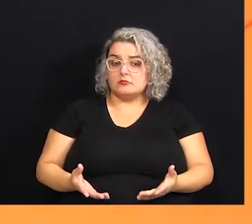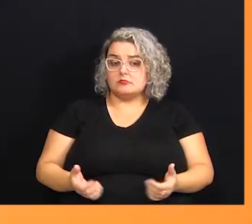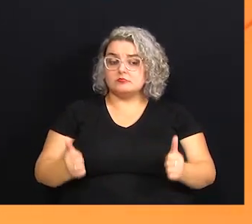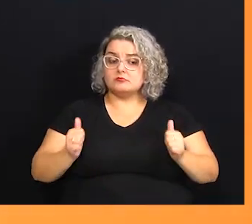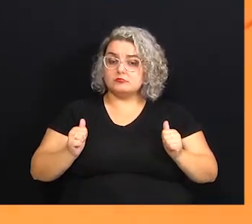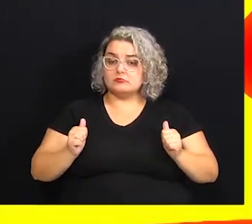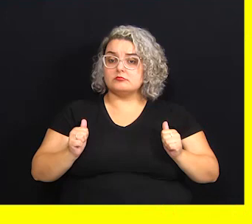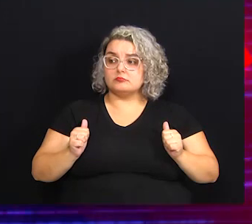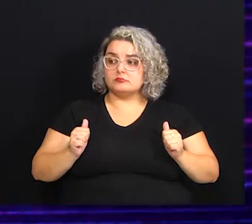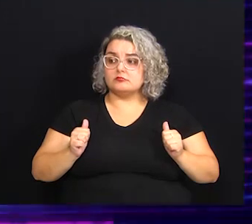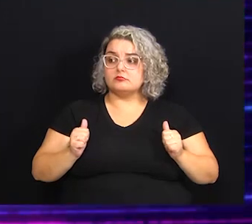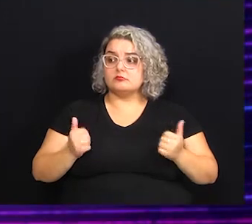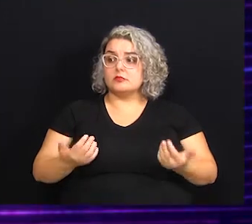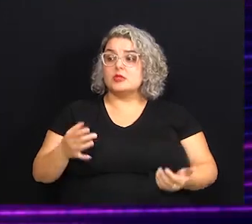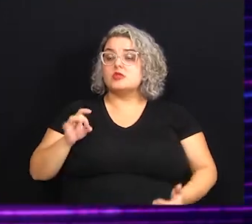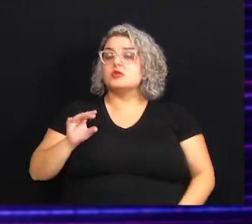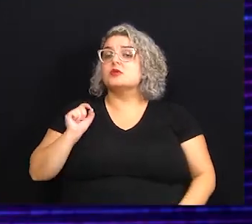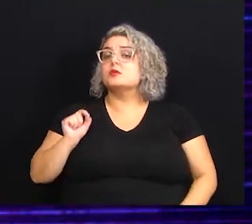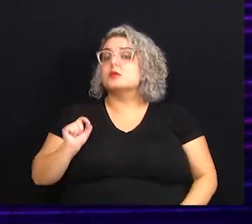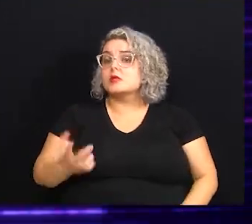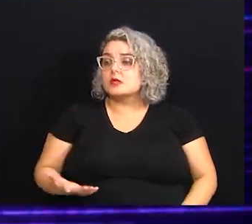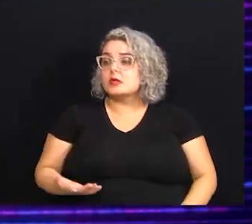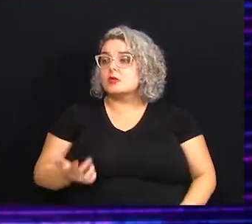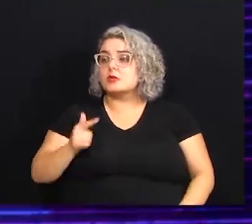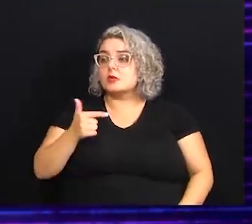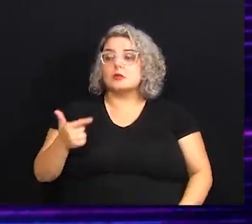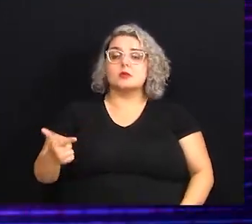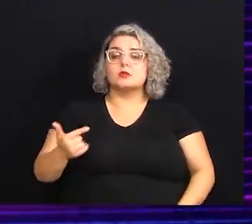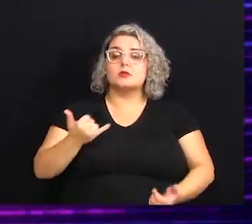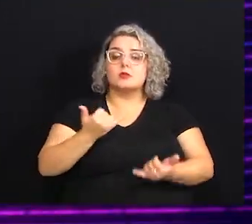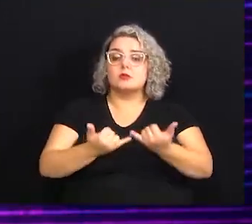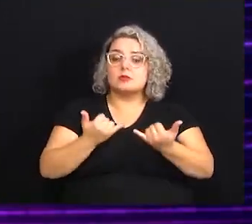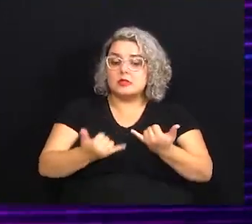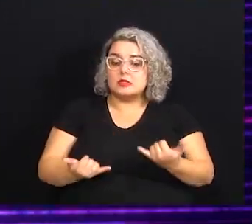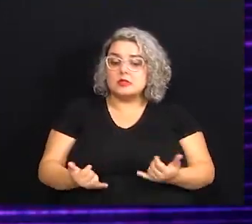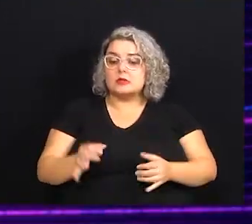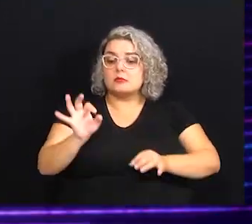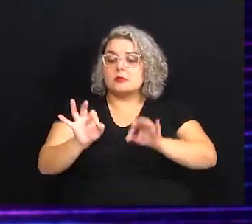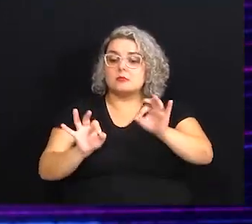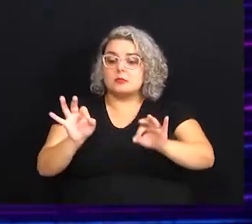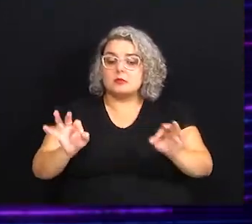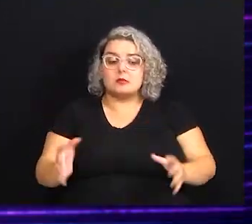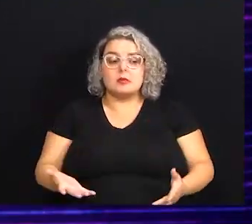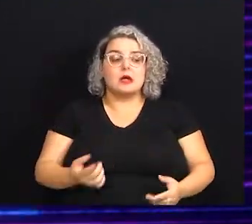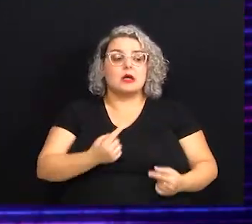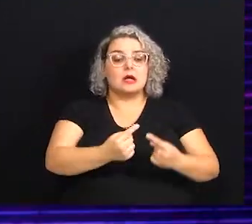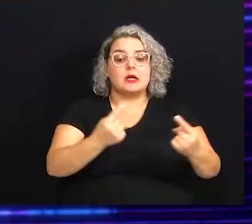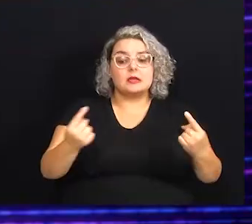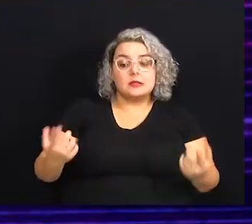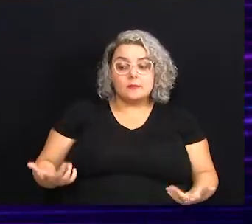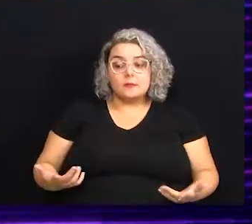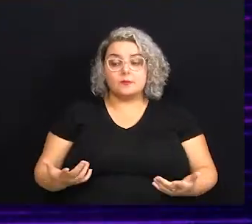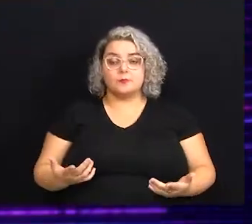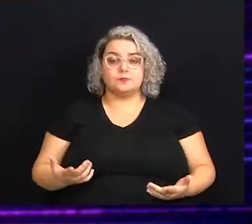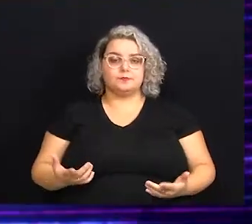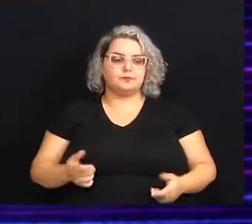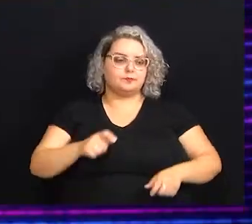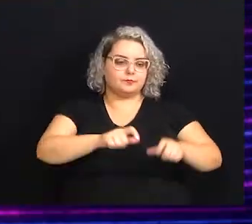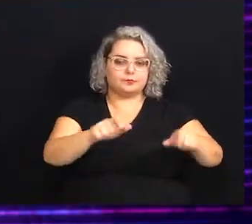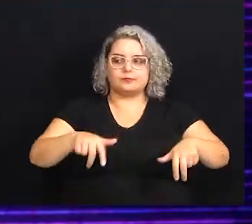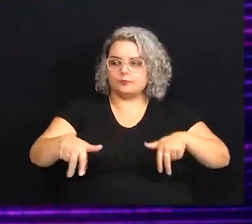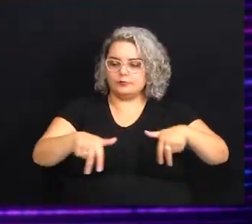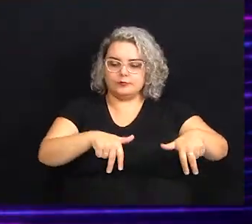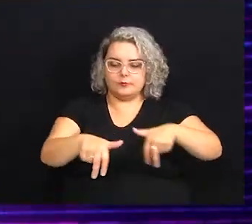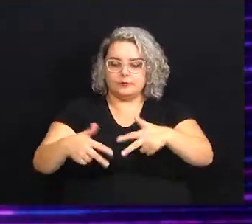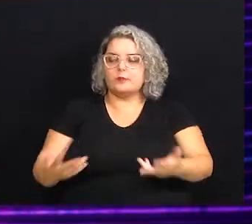parcial. Só que o que não há de parcialidade é a humanidade de cada um dos personagens. Isso transpassa qualquer ideologia,